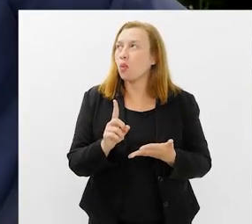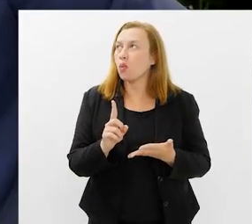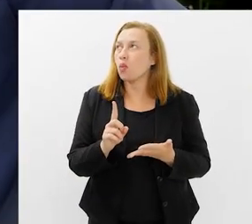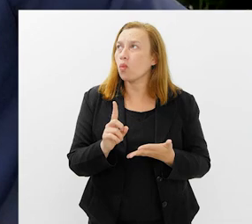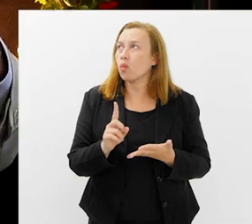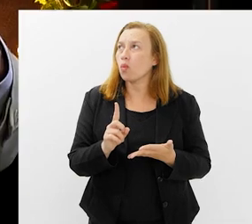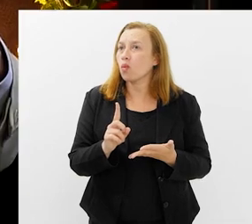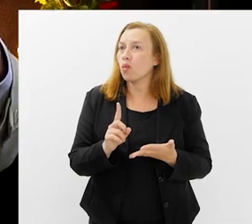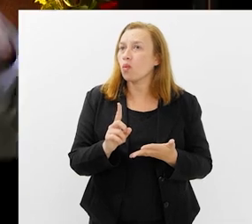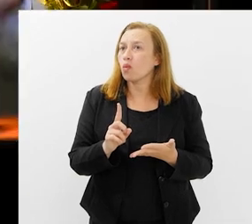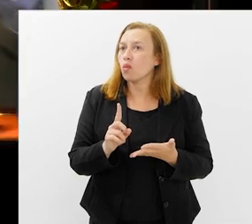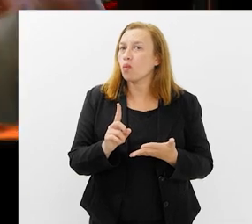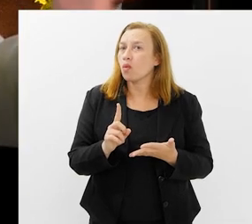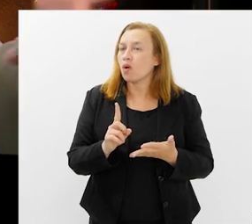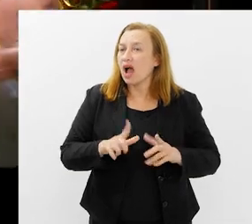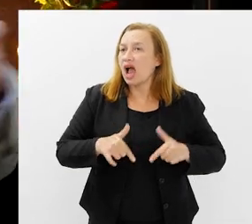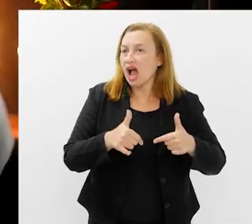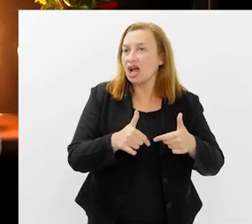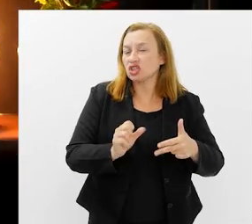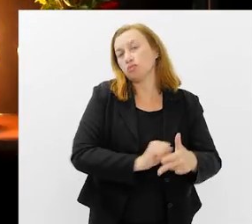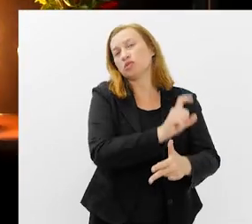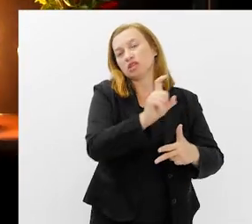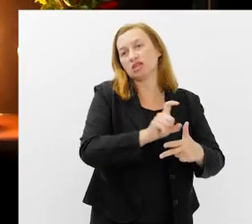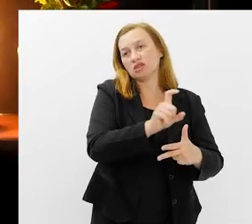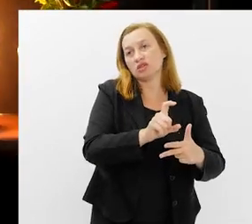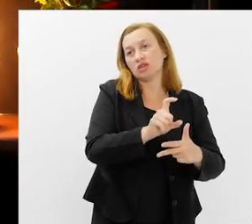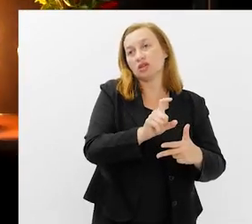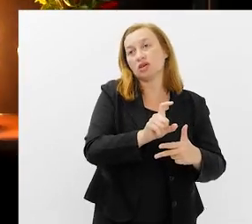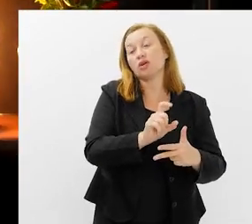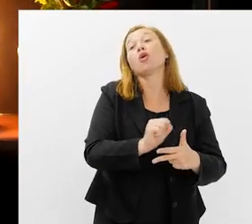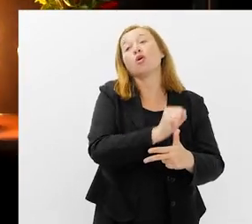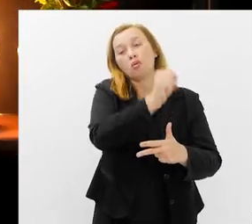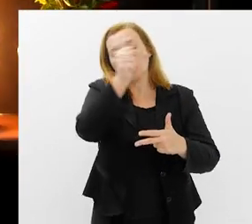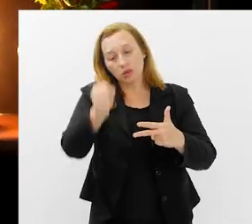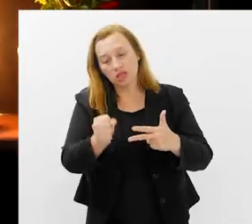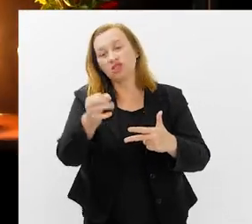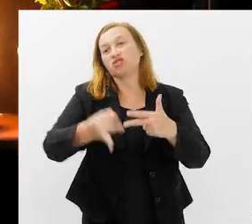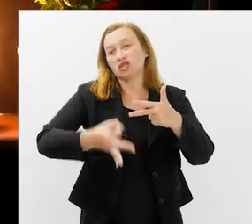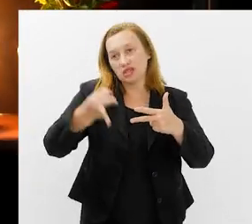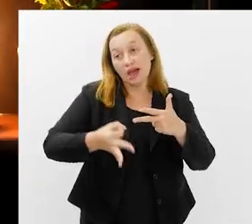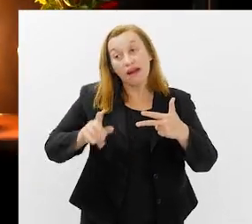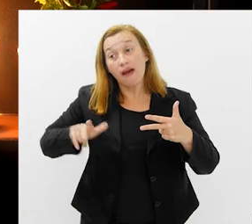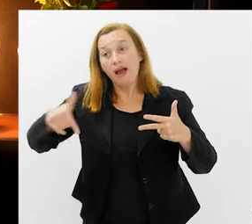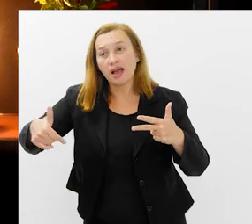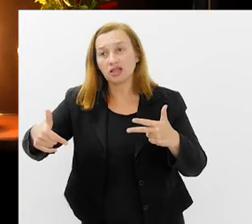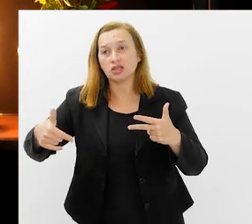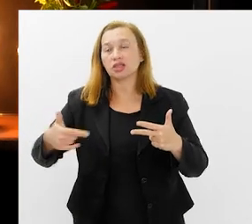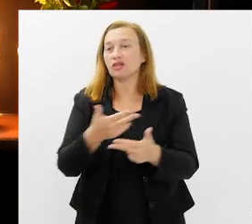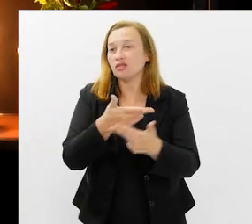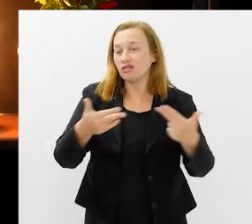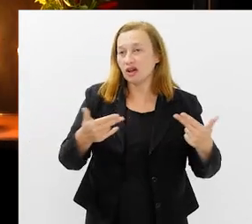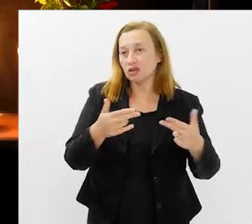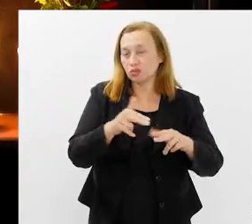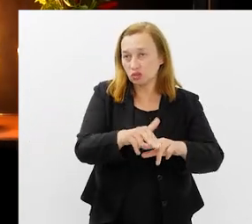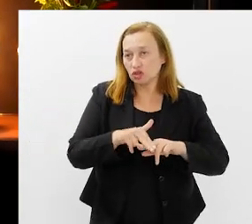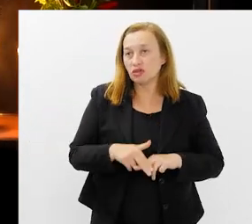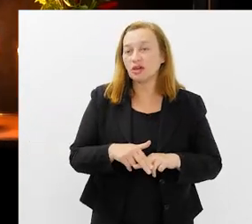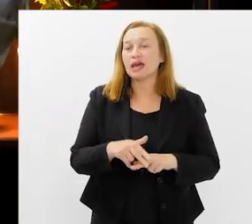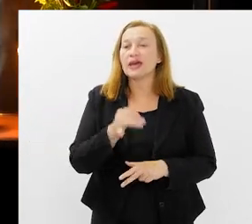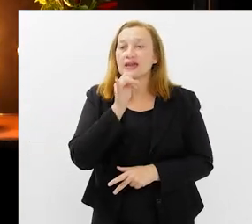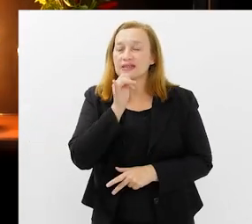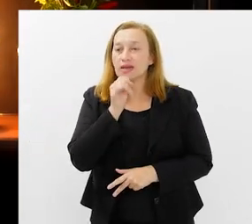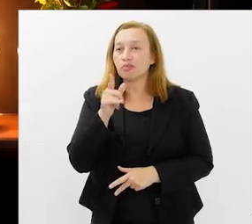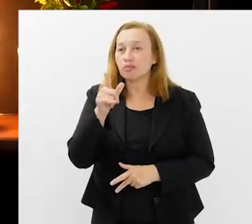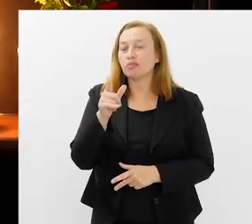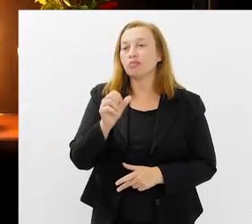parte por parte do Poder Executivo, efetivamente o Poder Judiciário vai lá e atua, né? E temos vários exemplos. O Poder Judiciário,